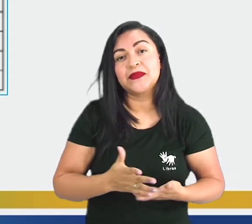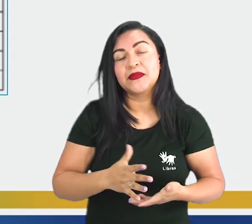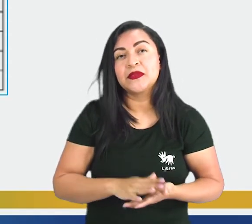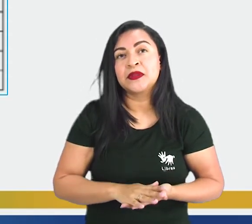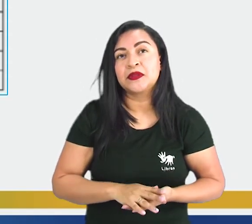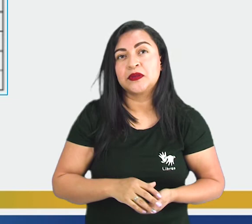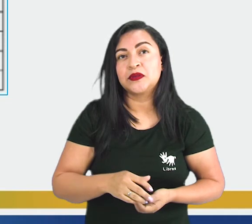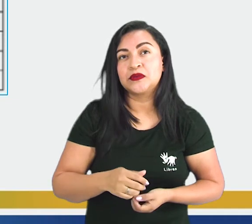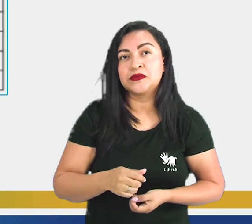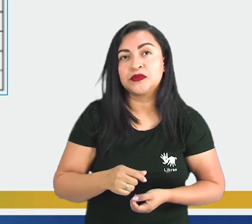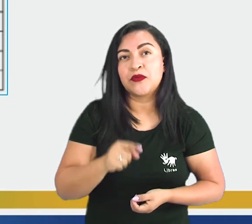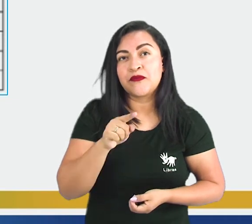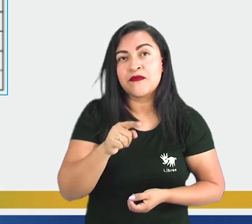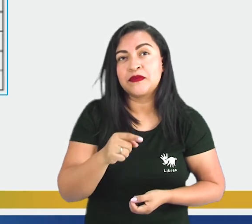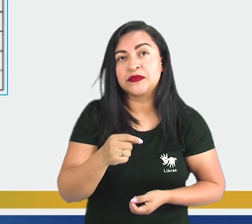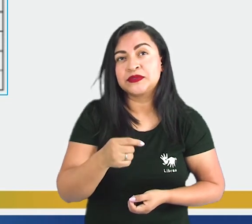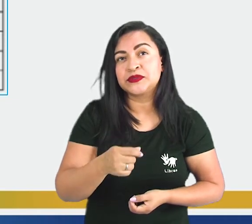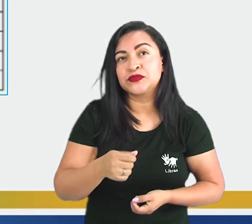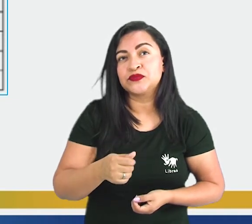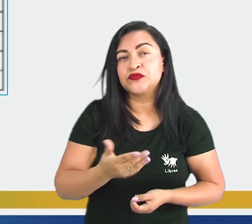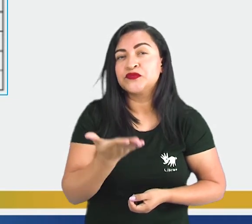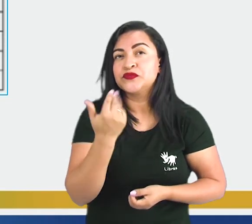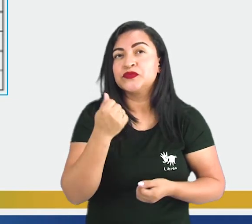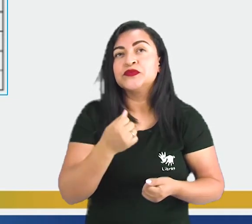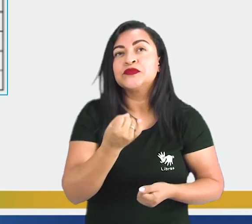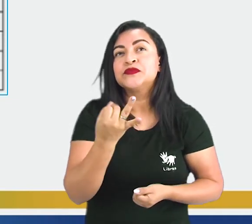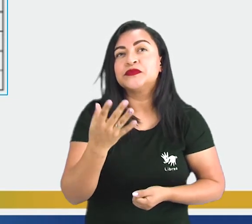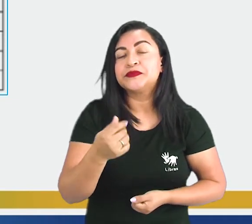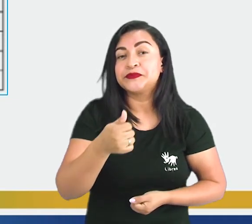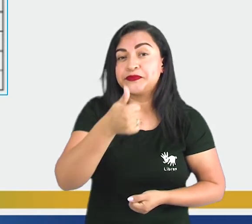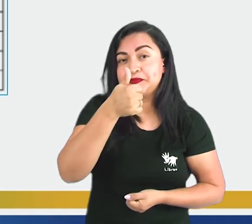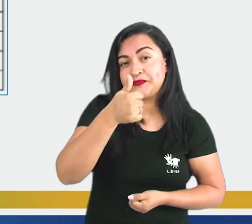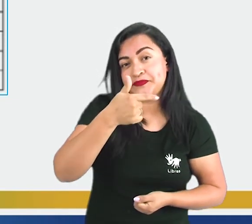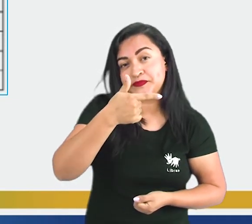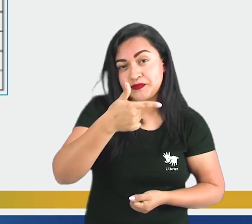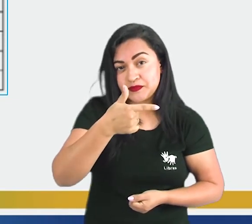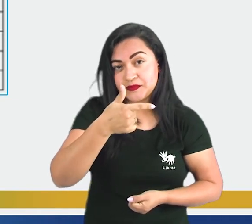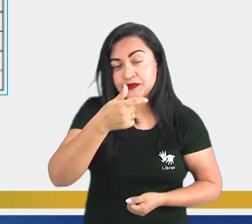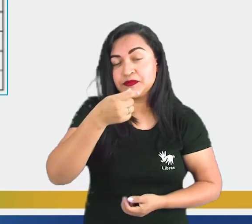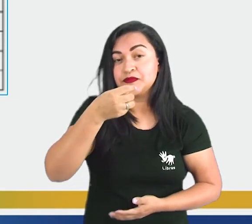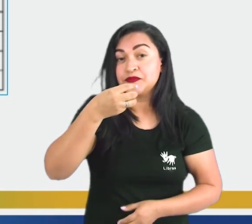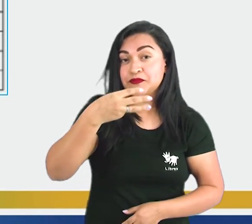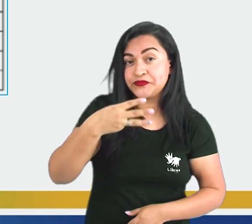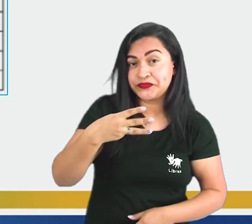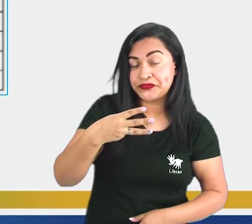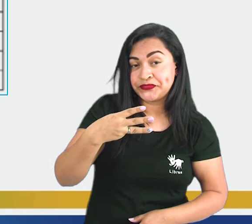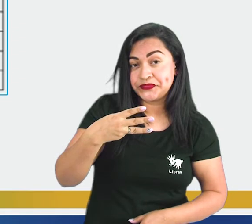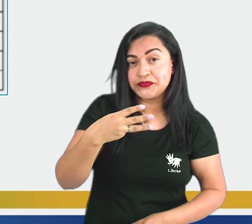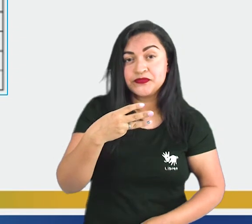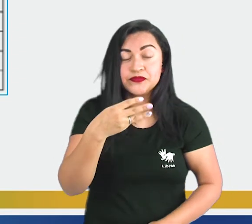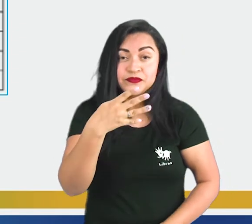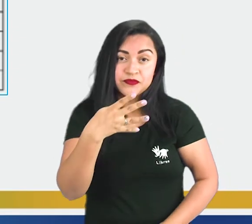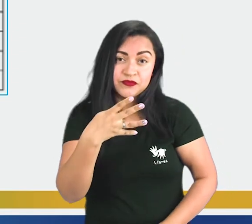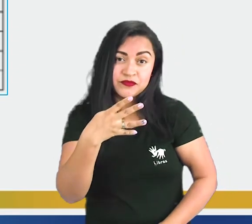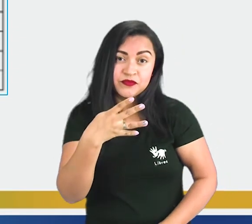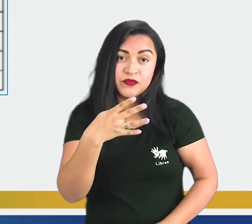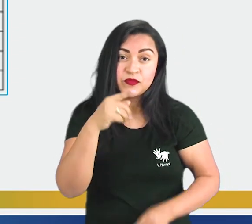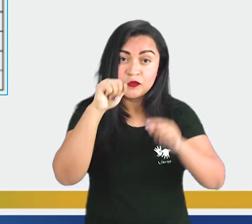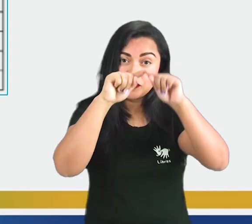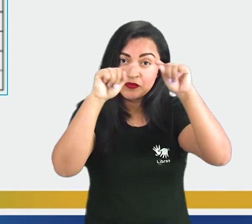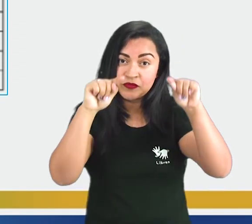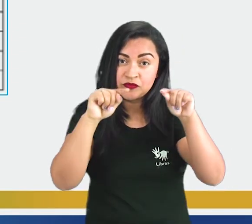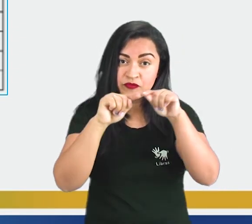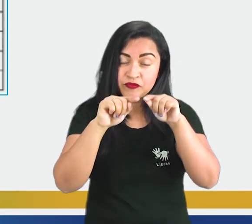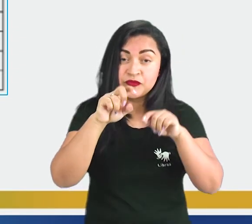ó. Figura 2, nós temos, vamos contar juntos, ó. 1, 2, 3, 4